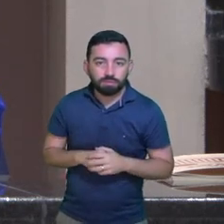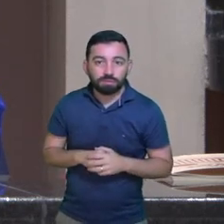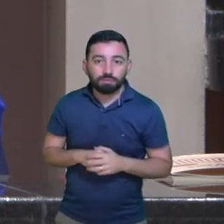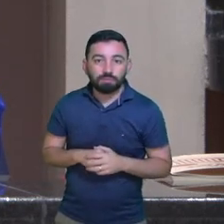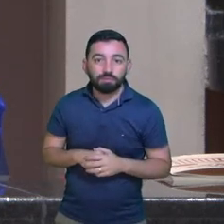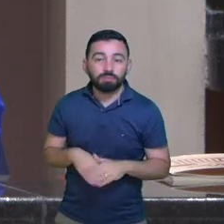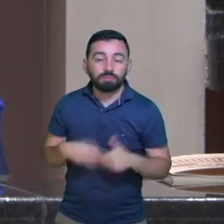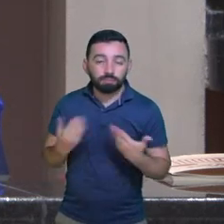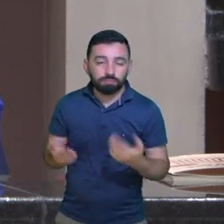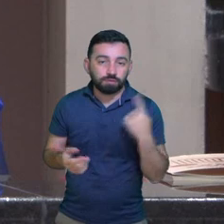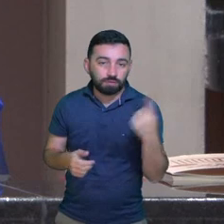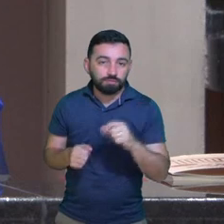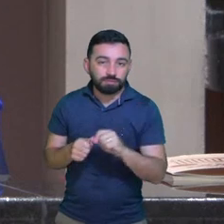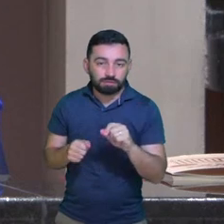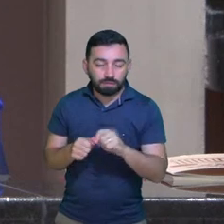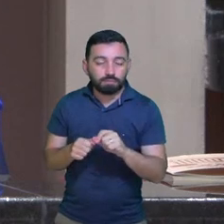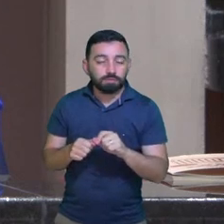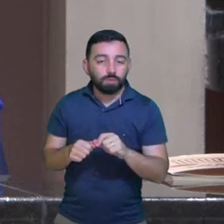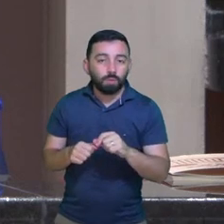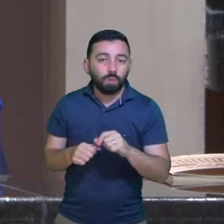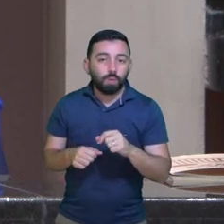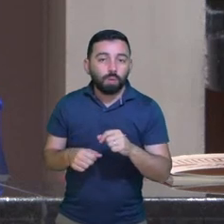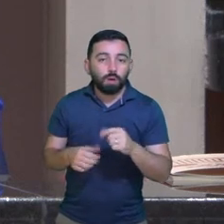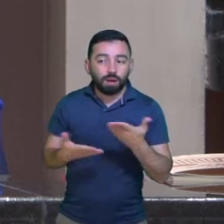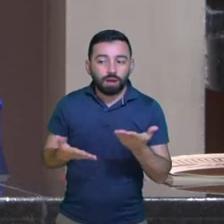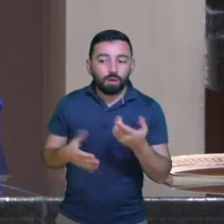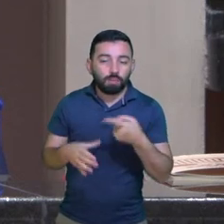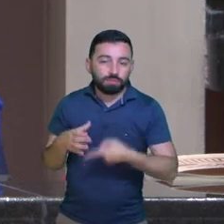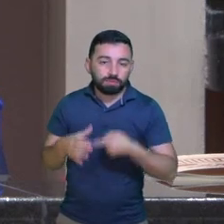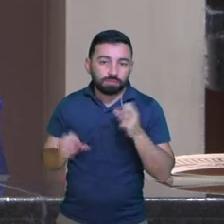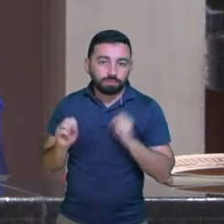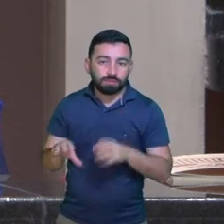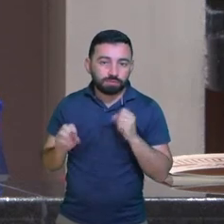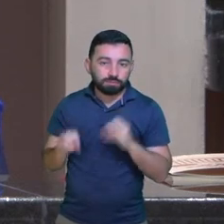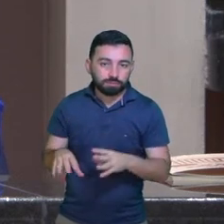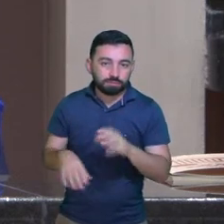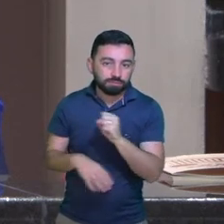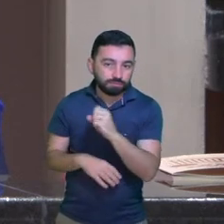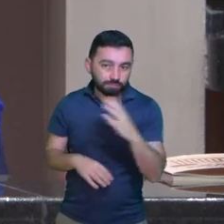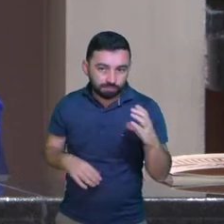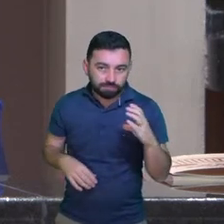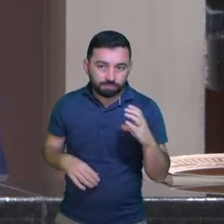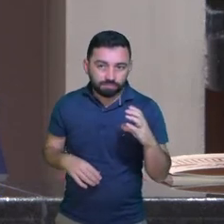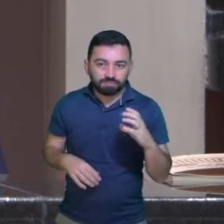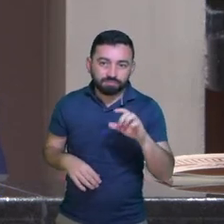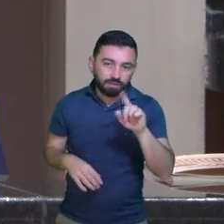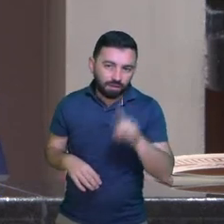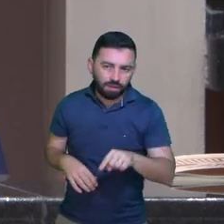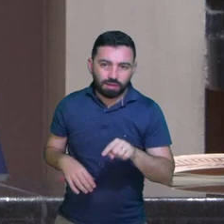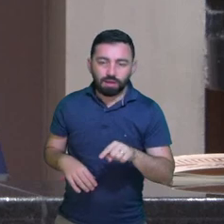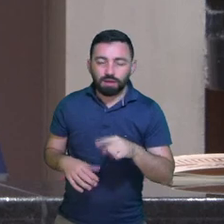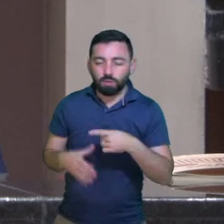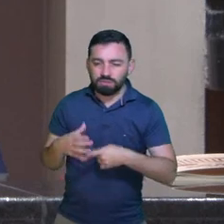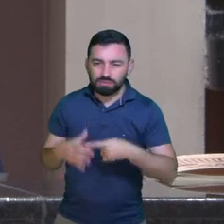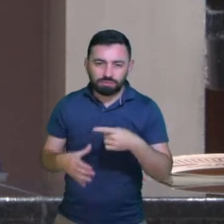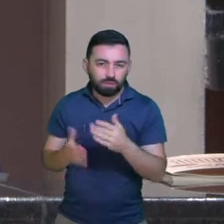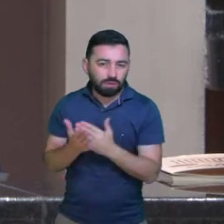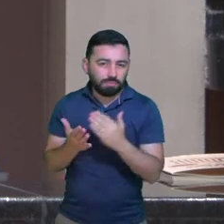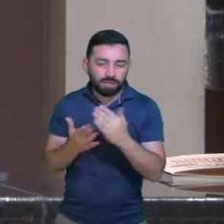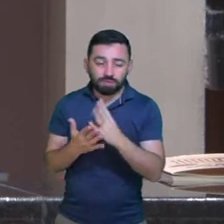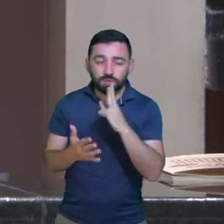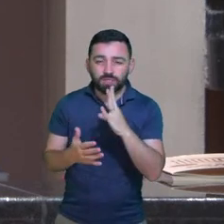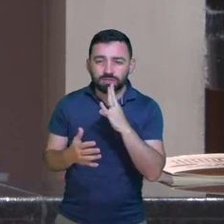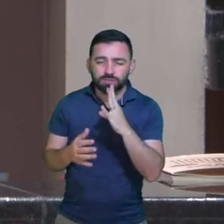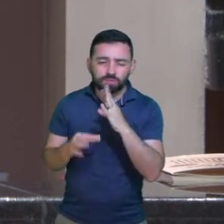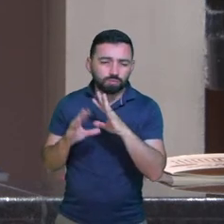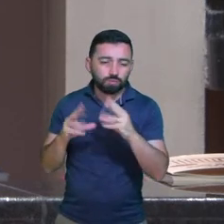fizemos a comissão de educação da Assembleia Legislativa de Santa Catarina ser uma das comissões mais conhecidas no